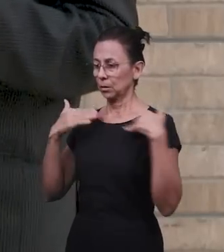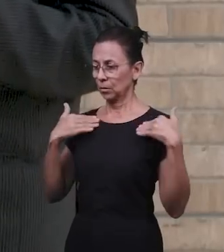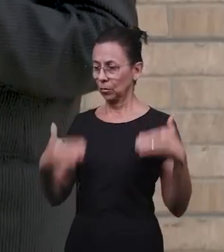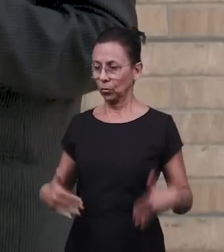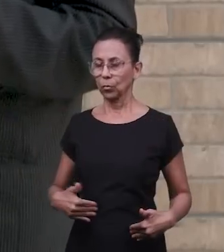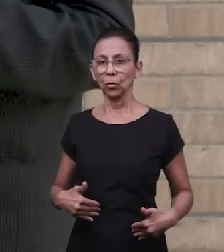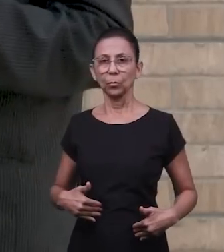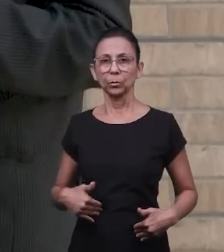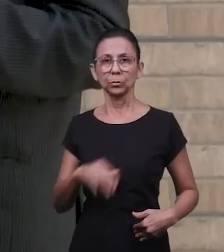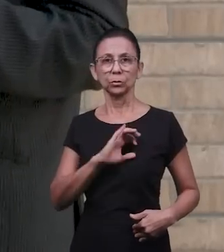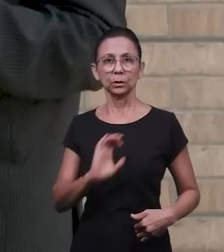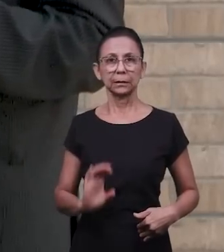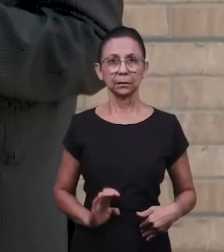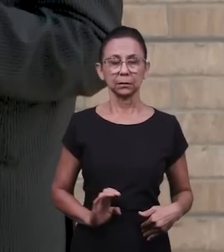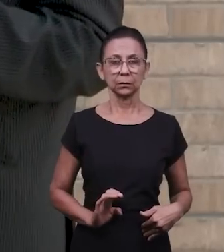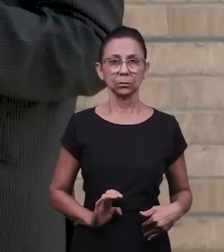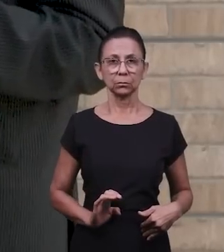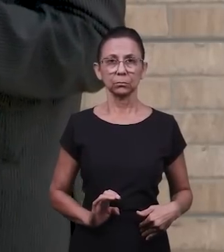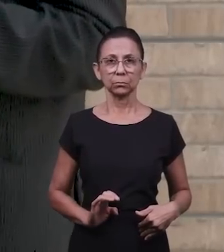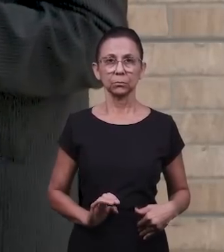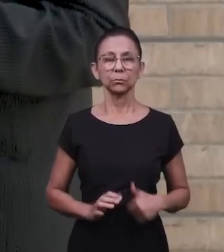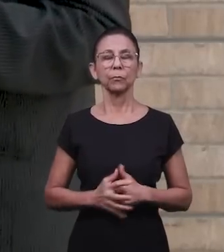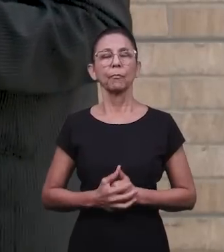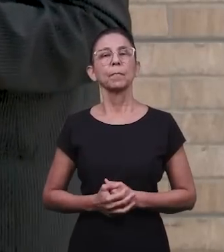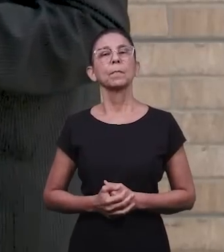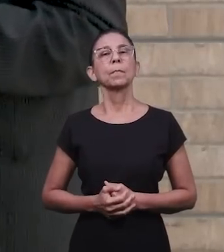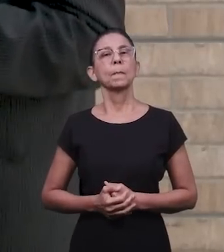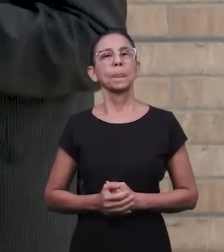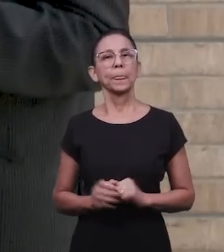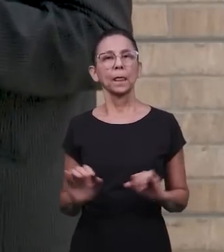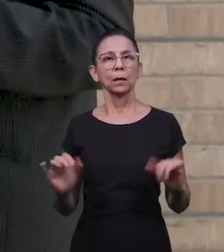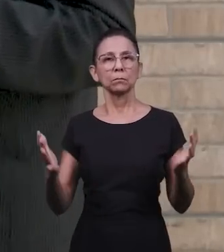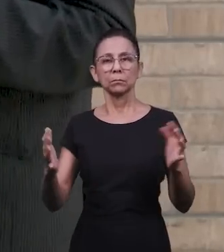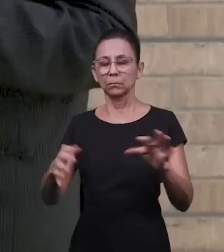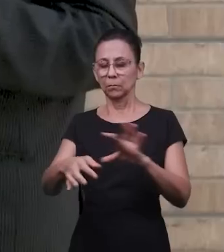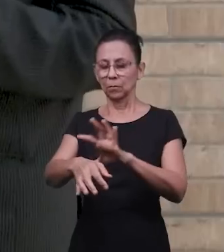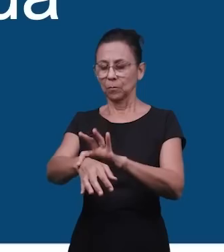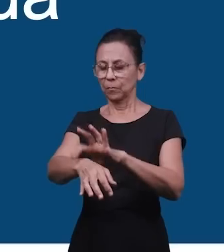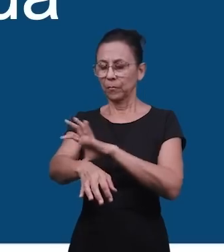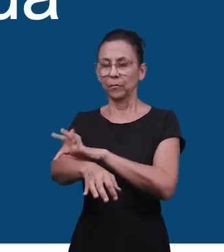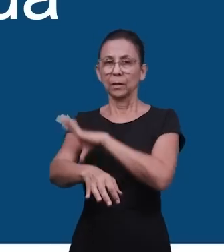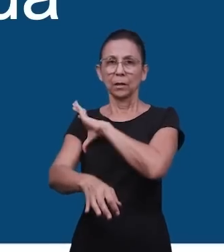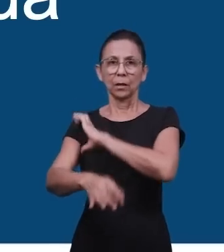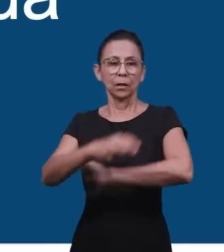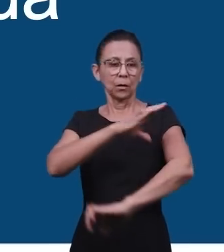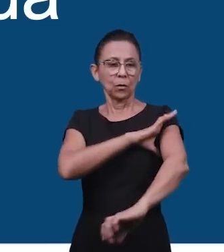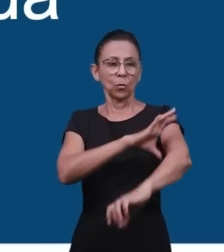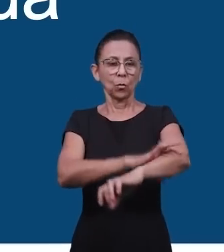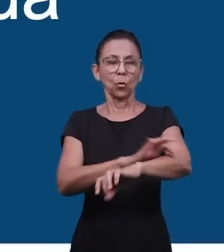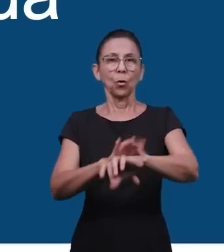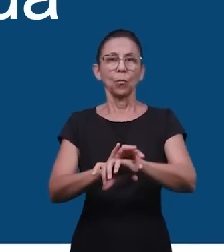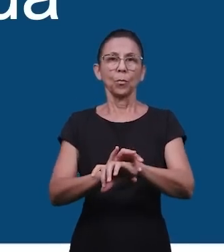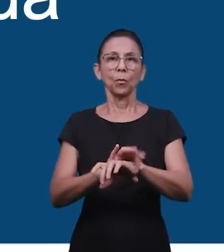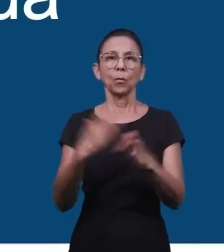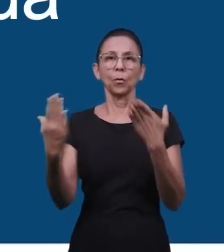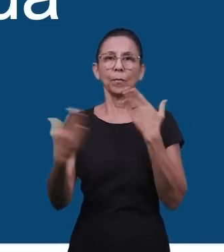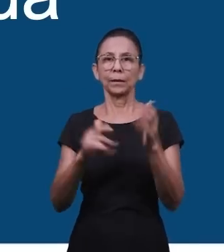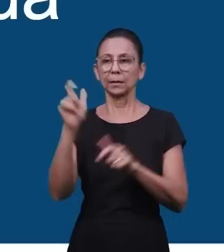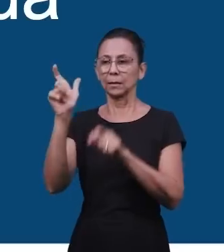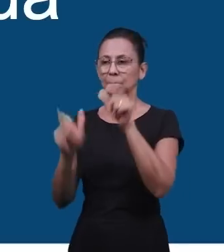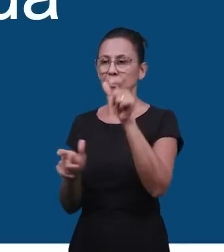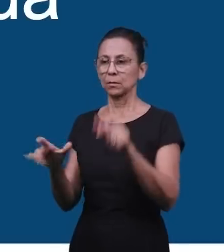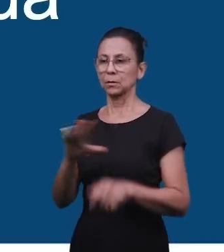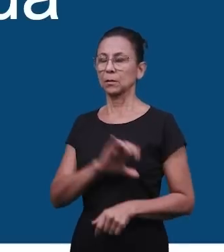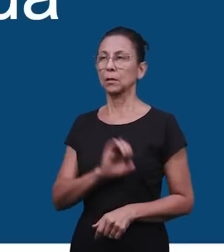formada dessa maneira: os membros que amam a Deus e assim desejam viver uma